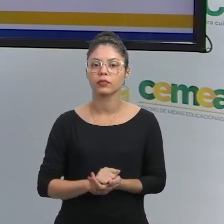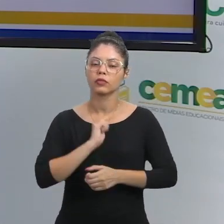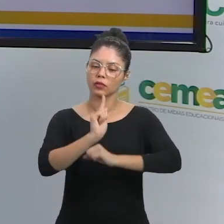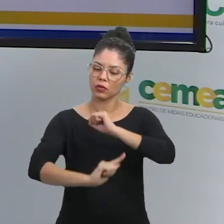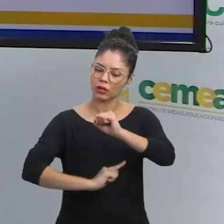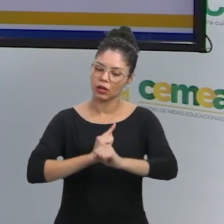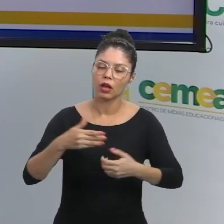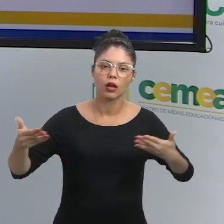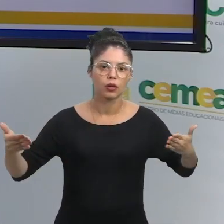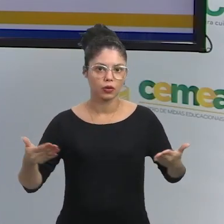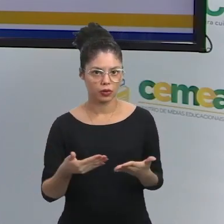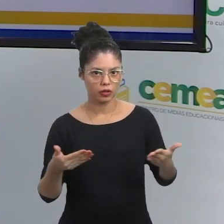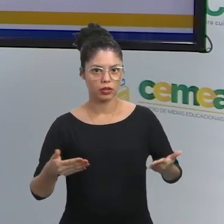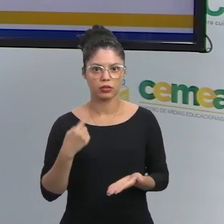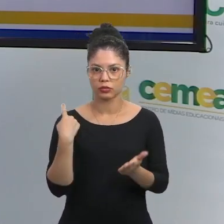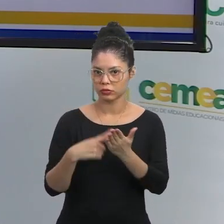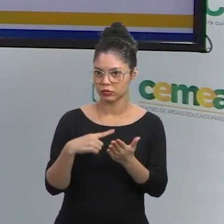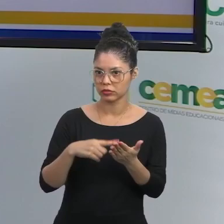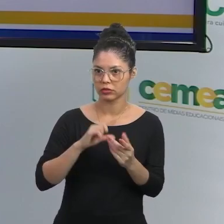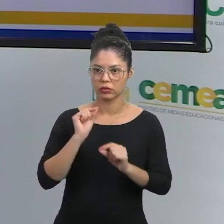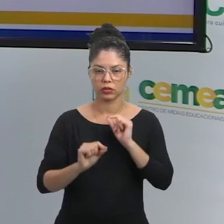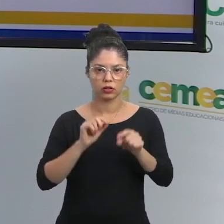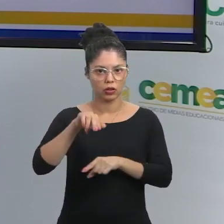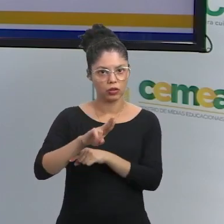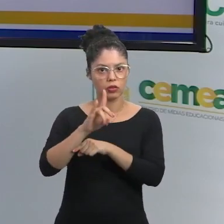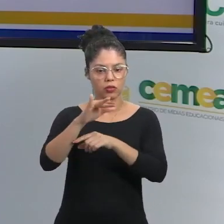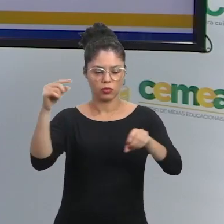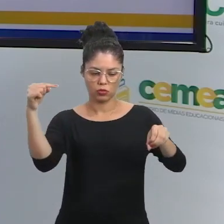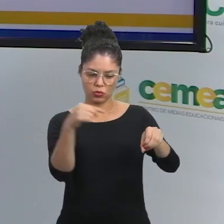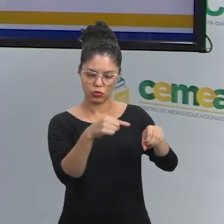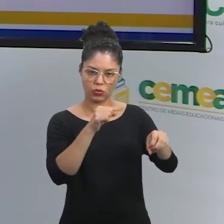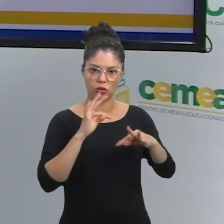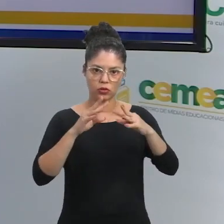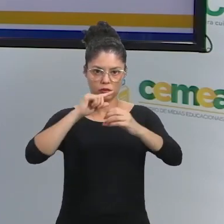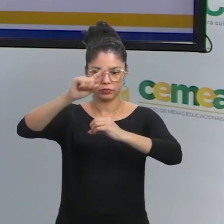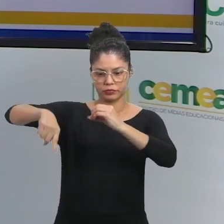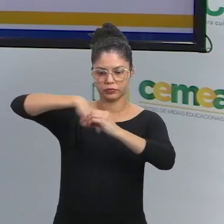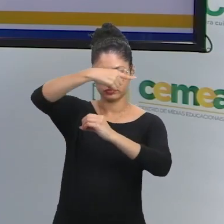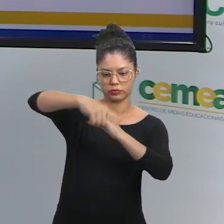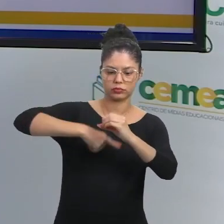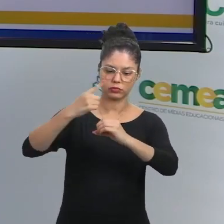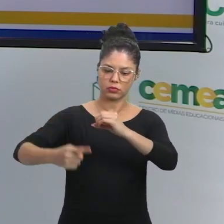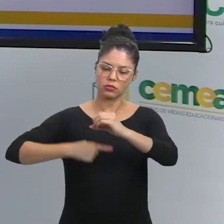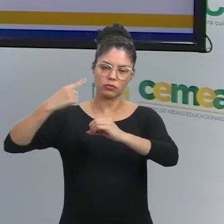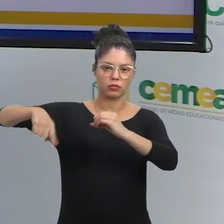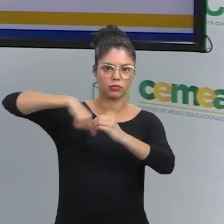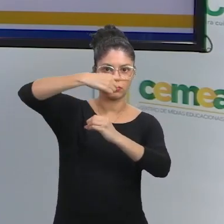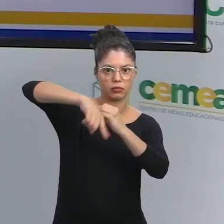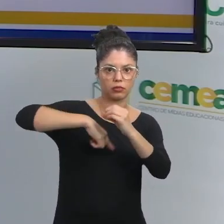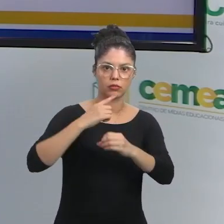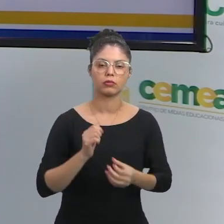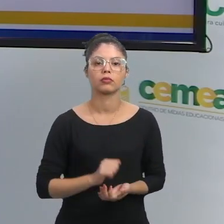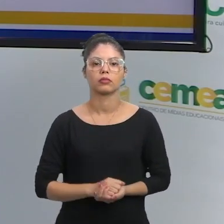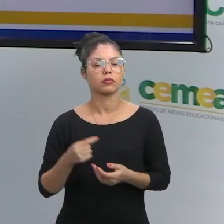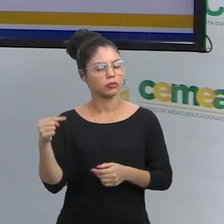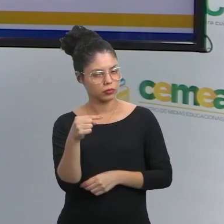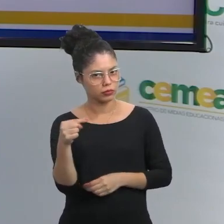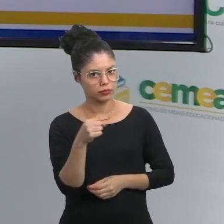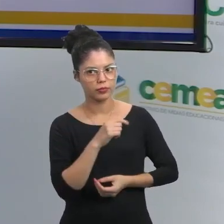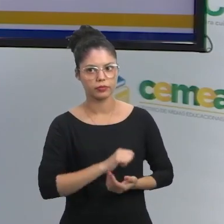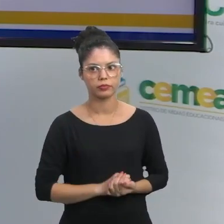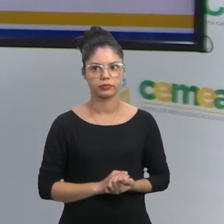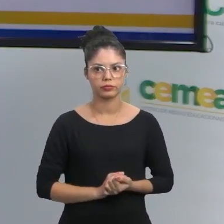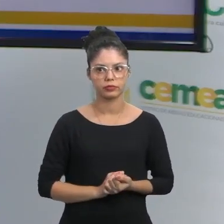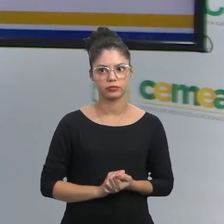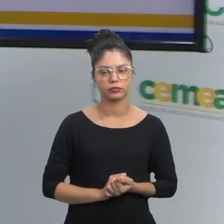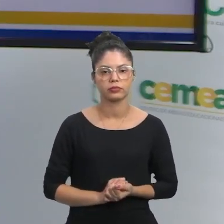átomo agora era constituído de um núcleo e ao redor desse núcleo existiam partículas negativas,